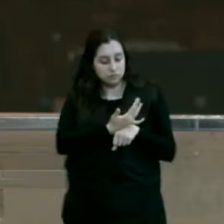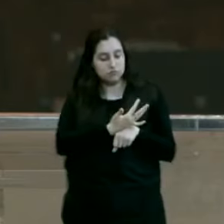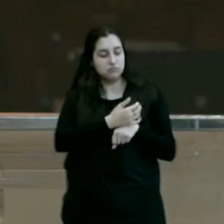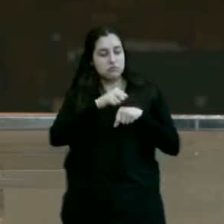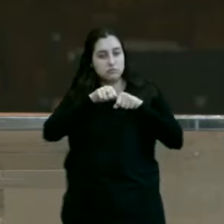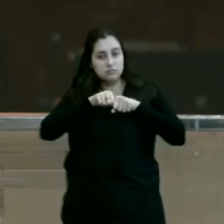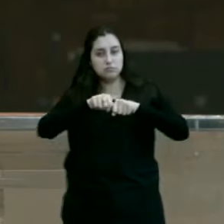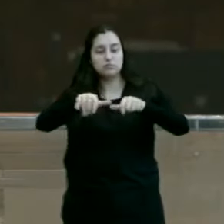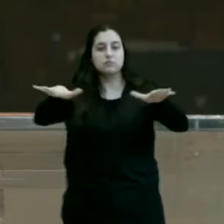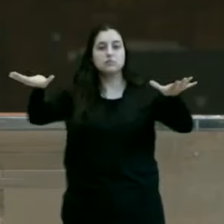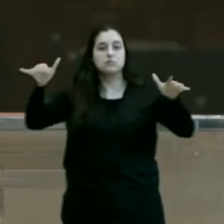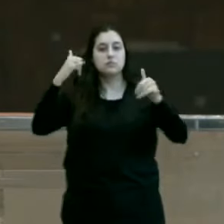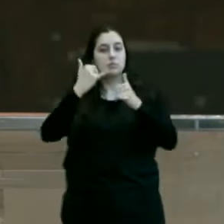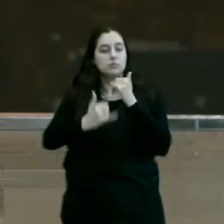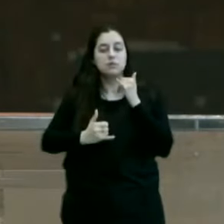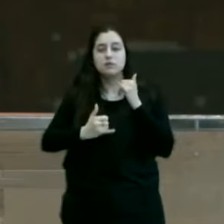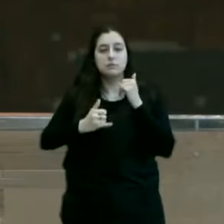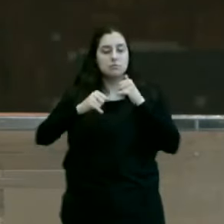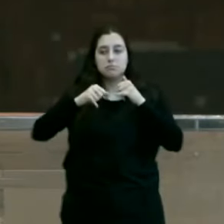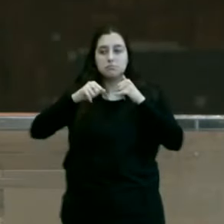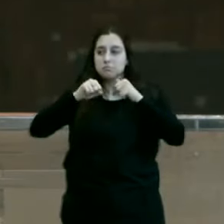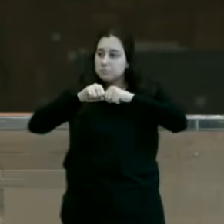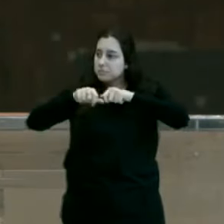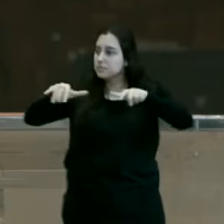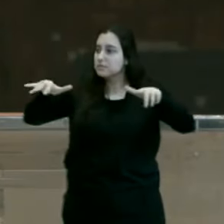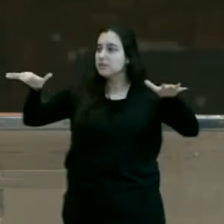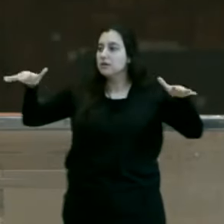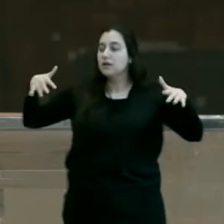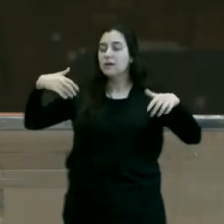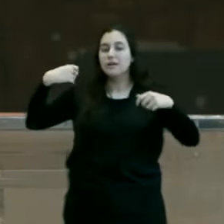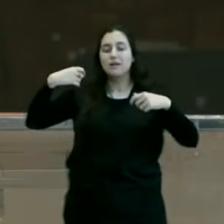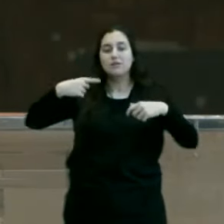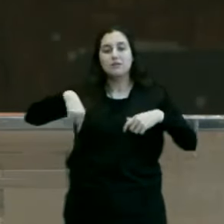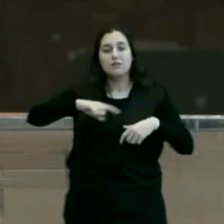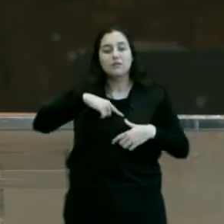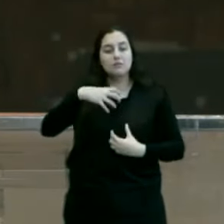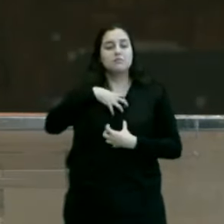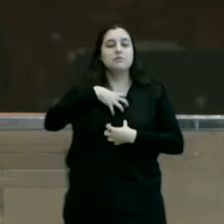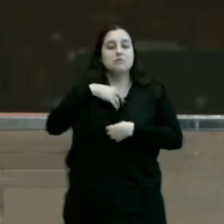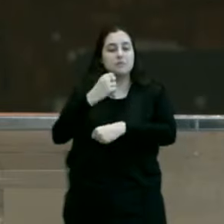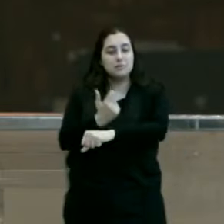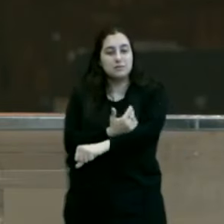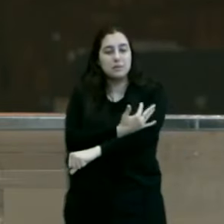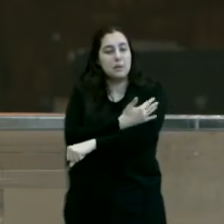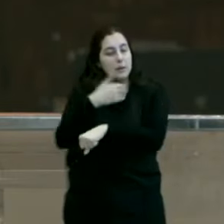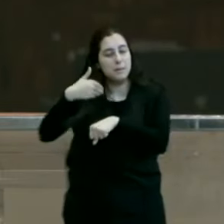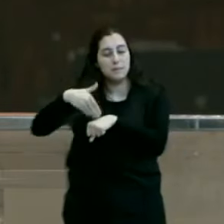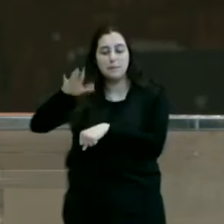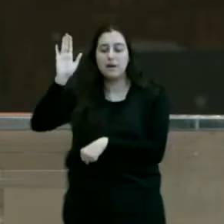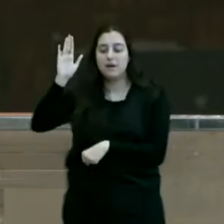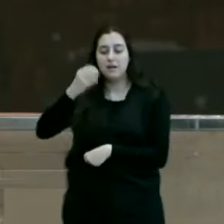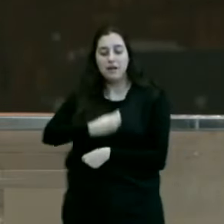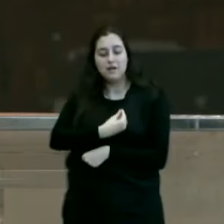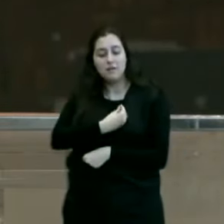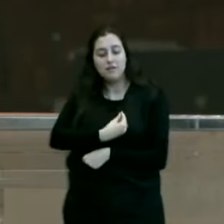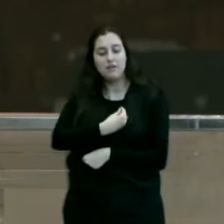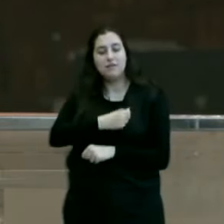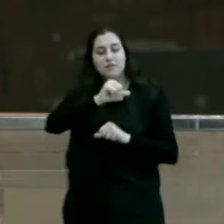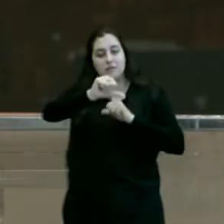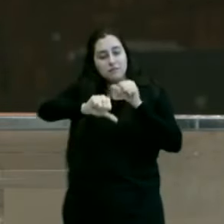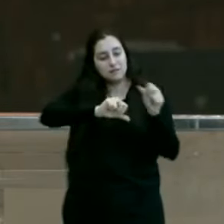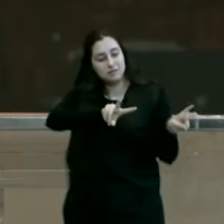de dar brilho, tornar mais ardente, tornar mais